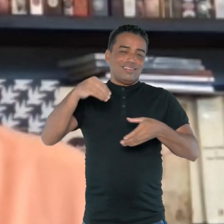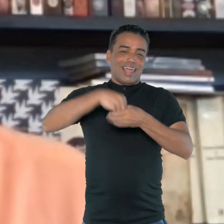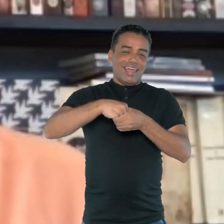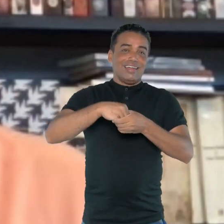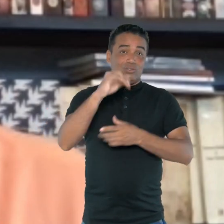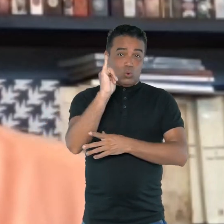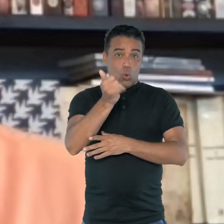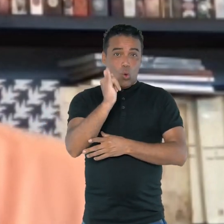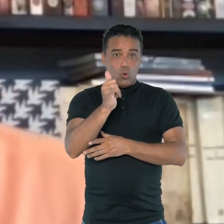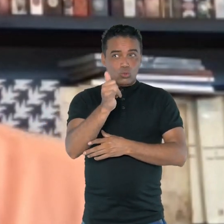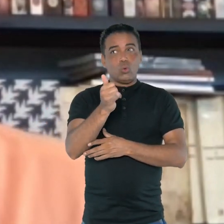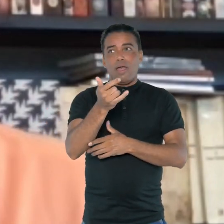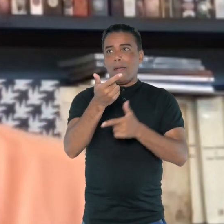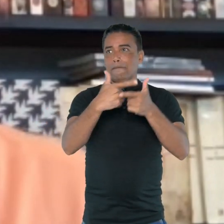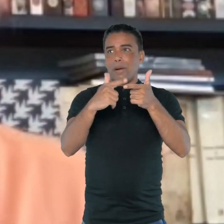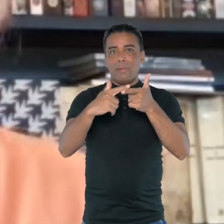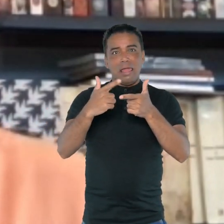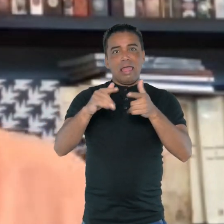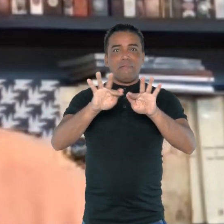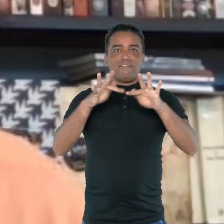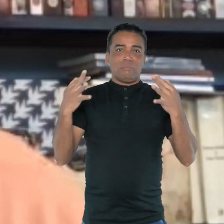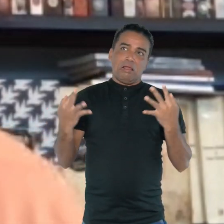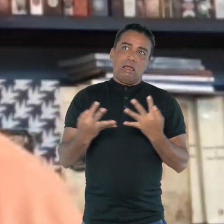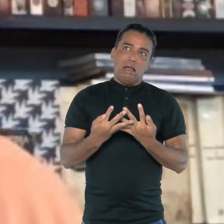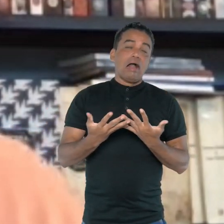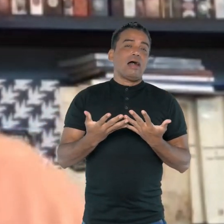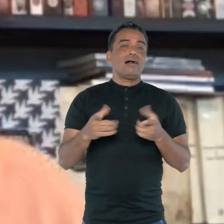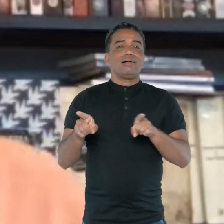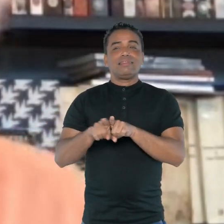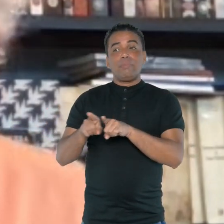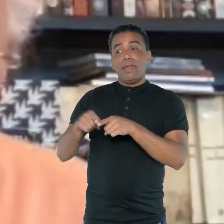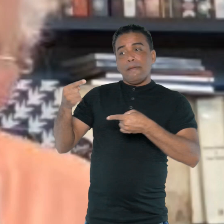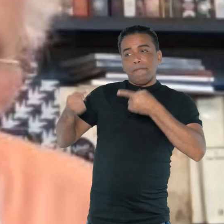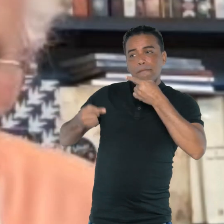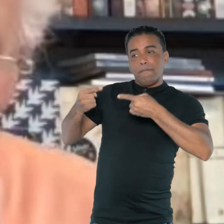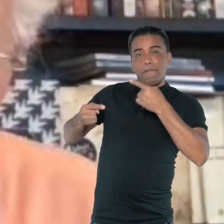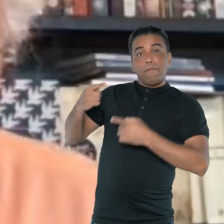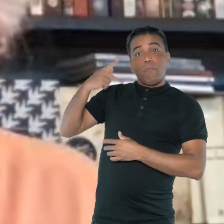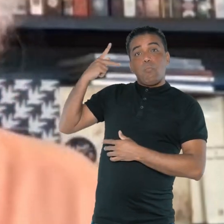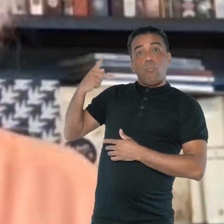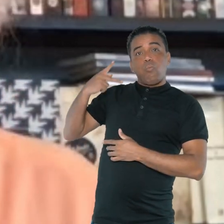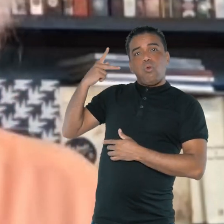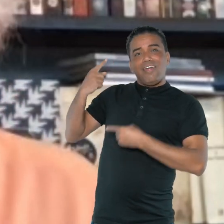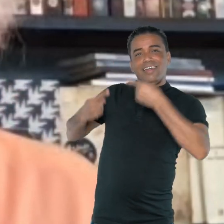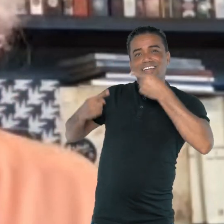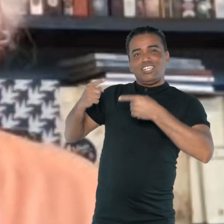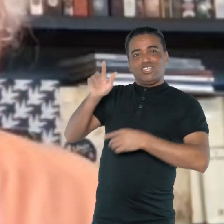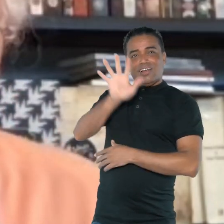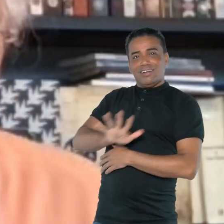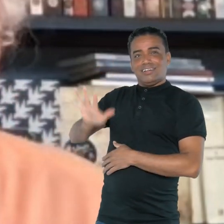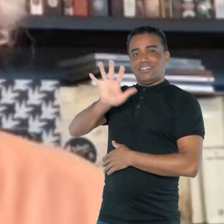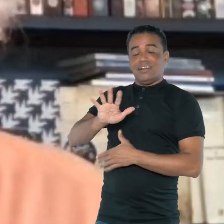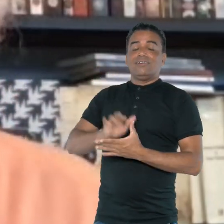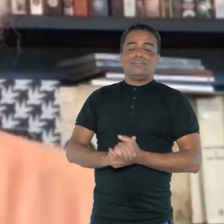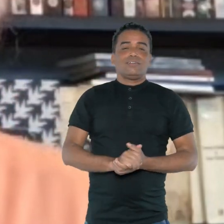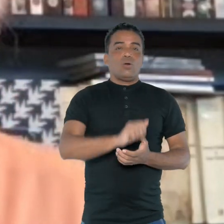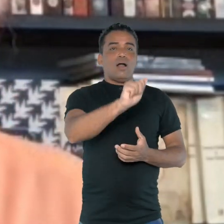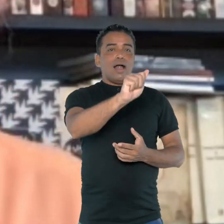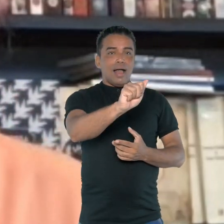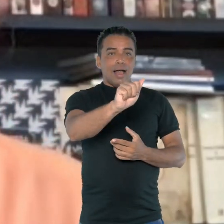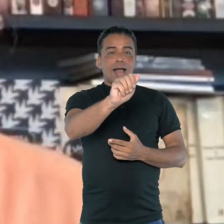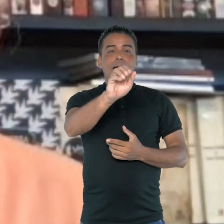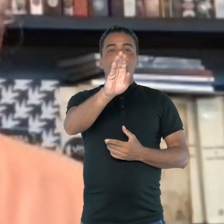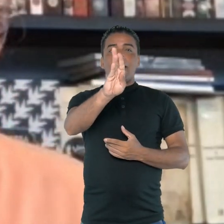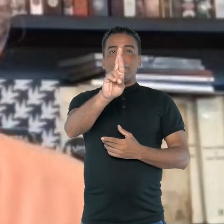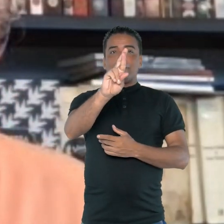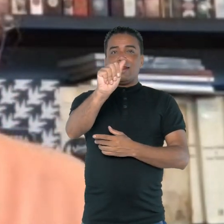questão familiar envolta com questões políticas gerais. Então, e Abranúncio tem